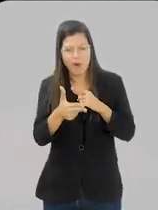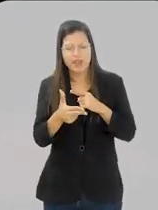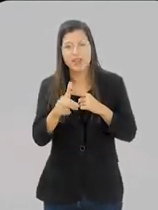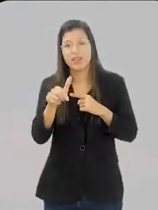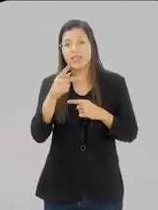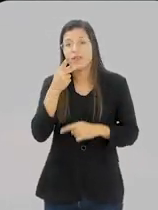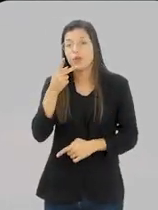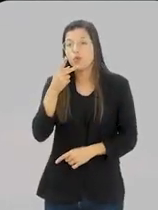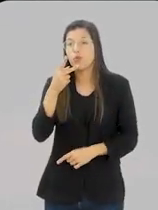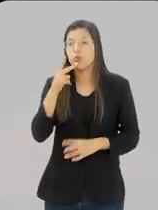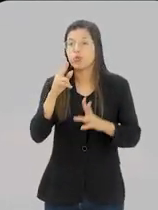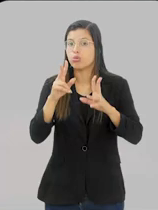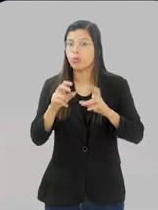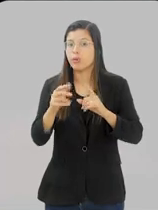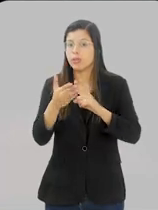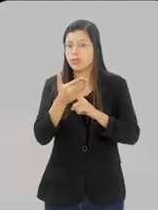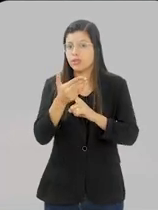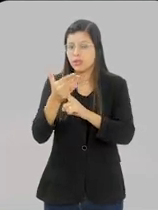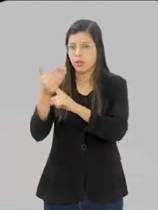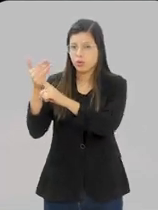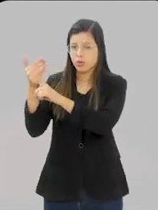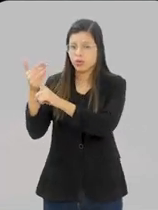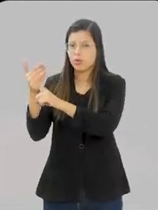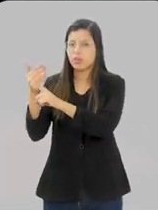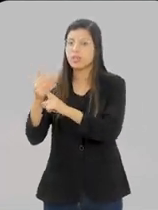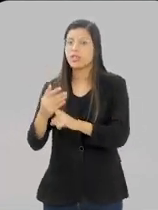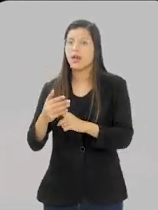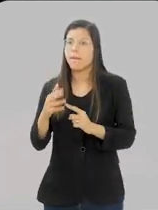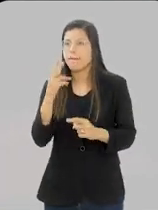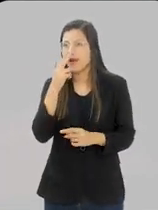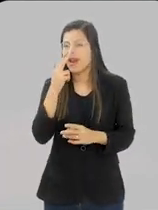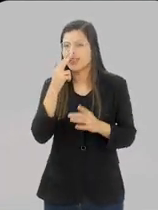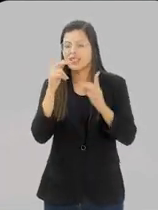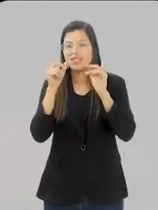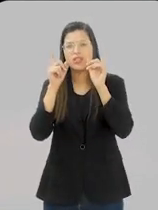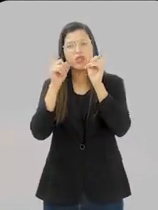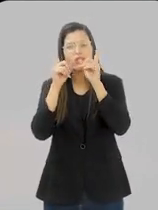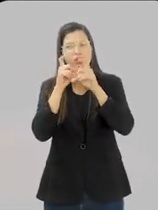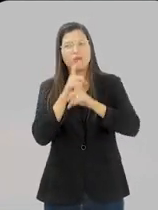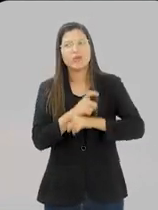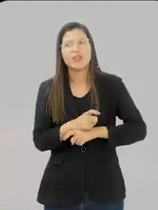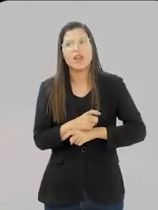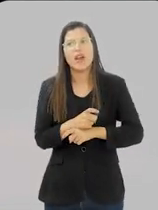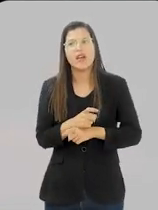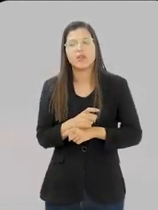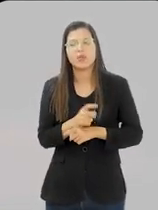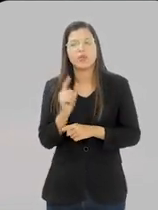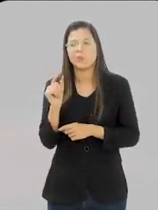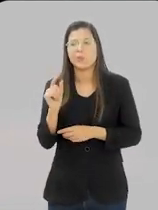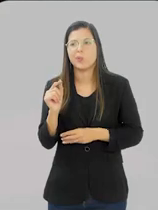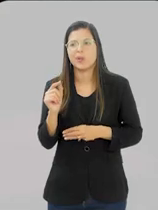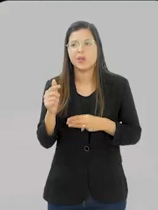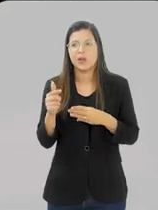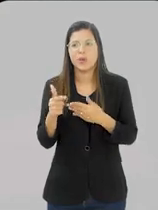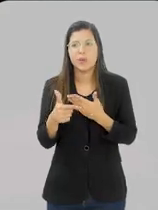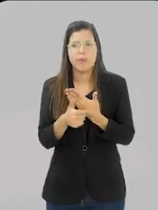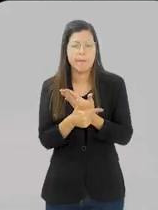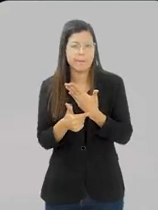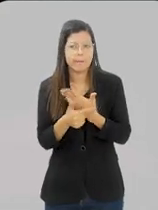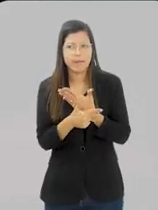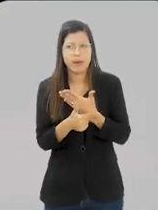o fato dessas tecnologias terem dificultado, né, tornado mais árduo o